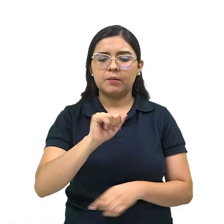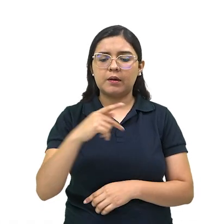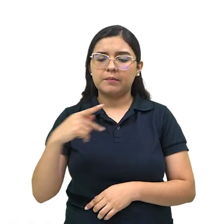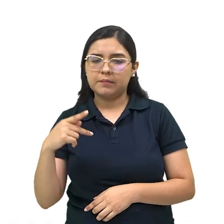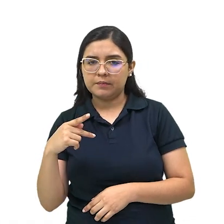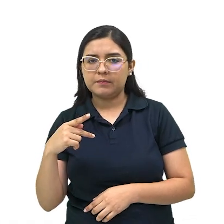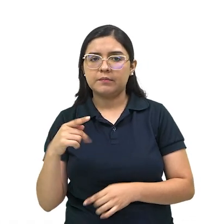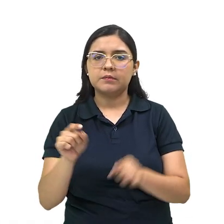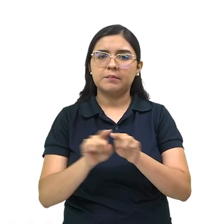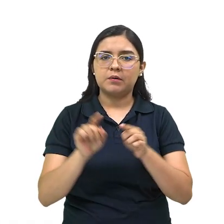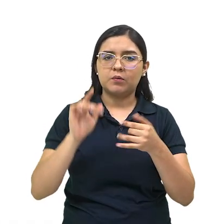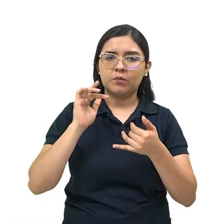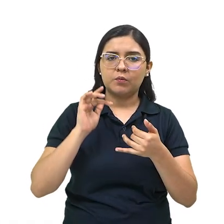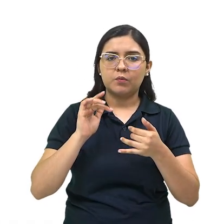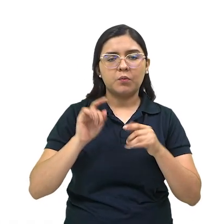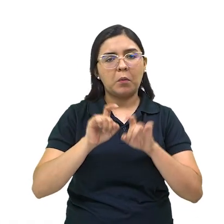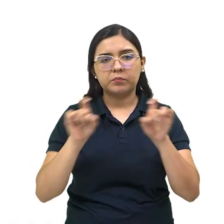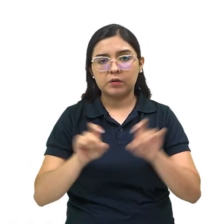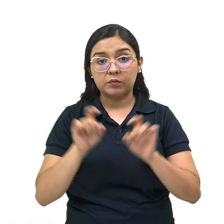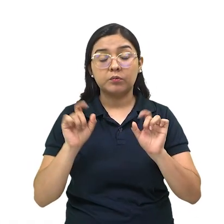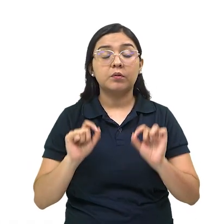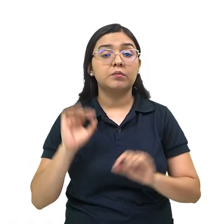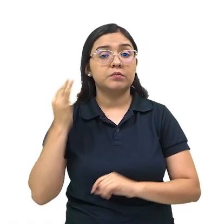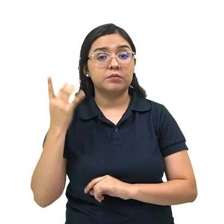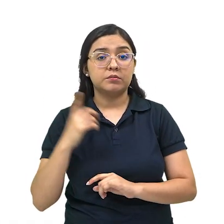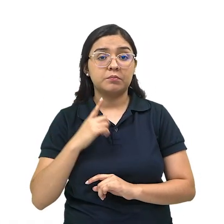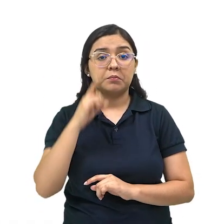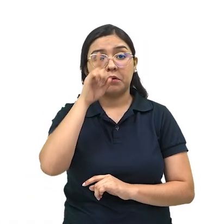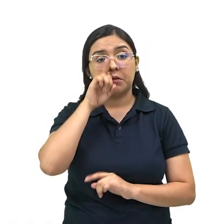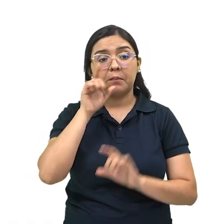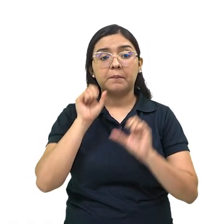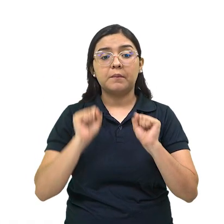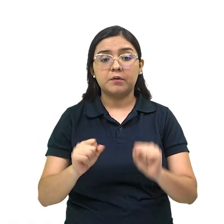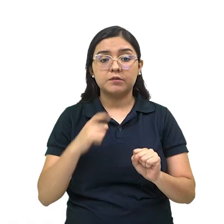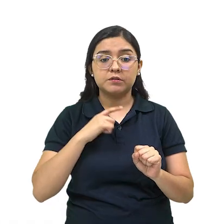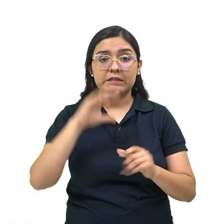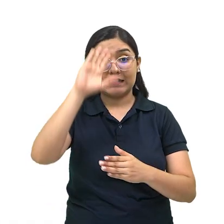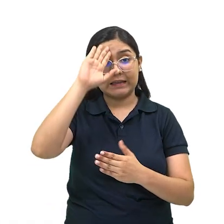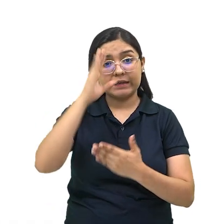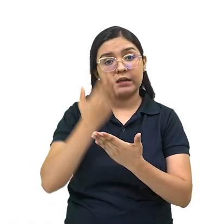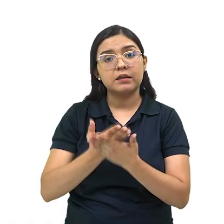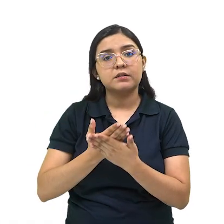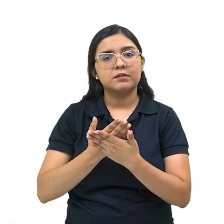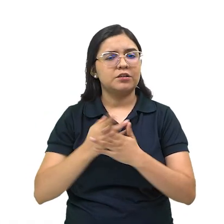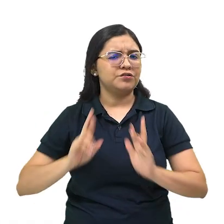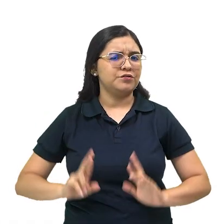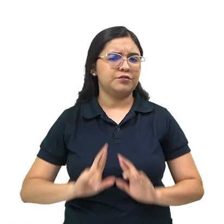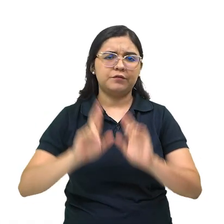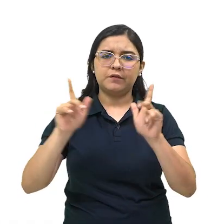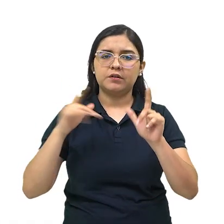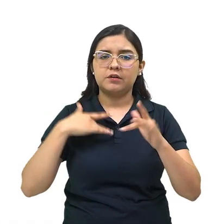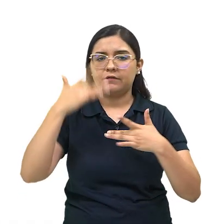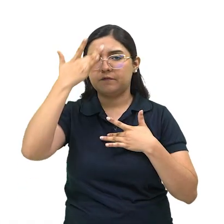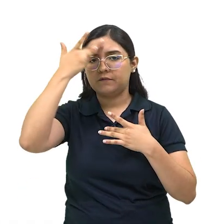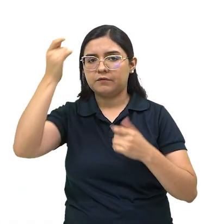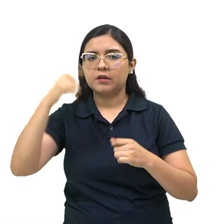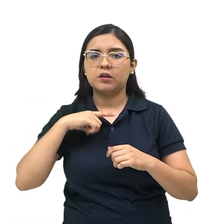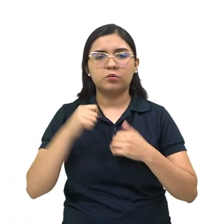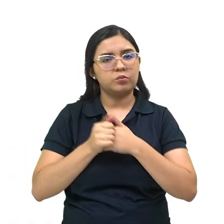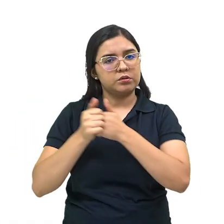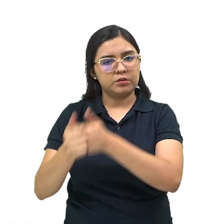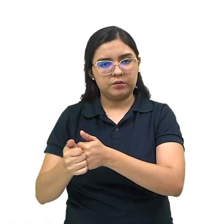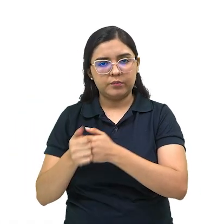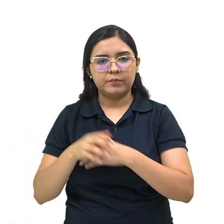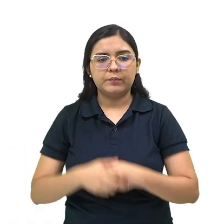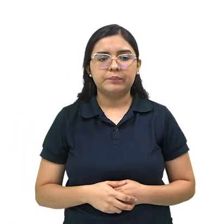eu e o computador. E aí o que acontece? Um perigo. Podem surgir crenças que elas diferem da fé que eu estou dizendo que estou